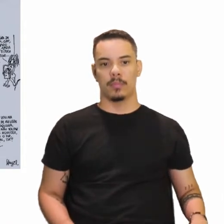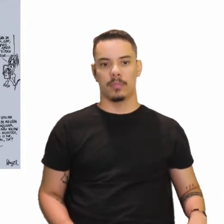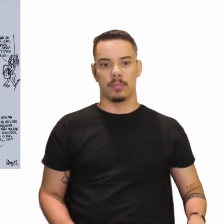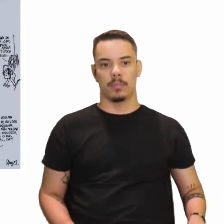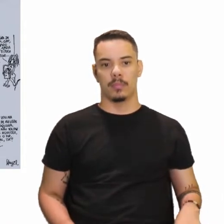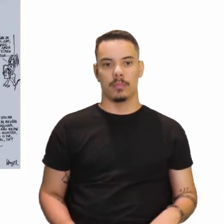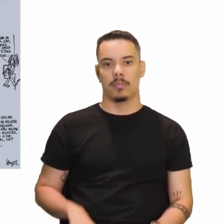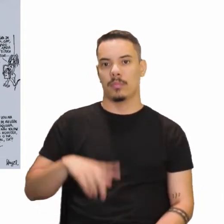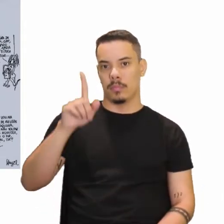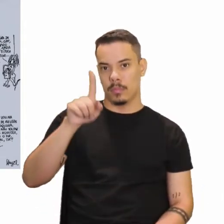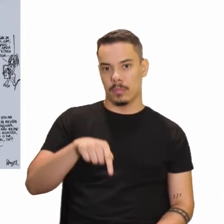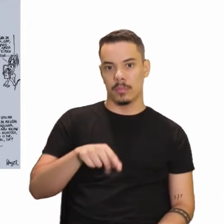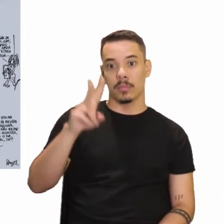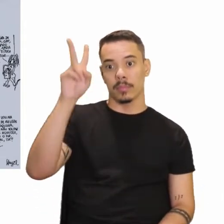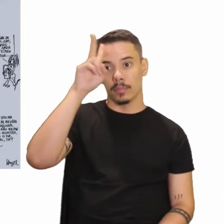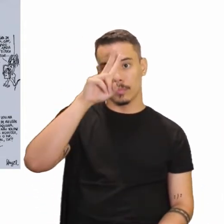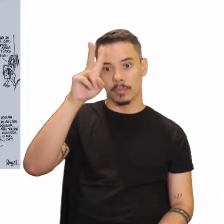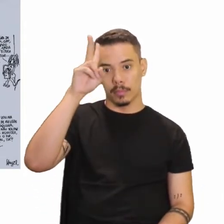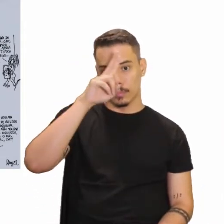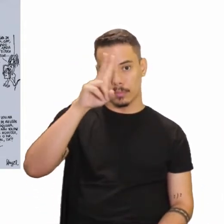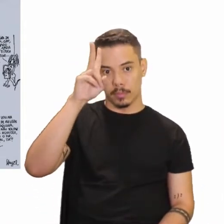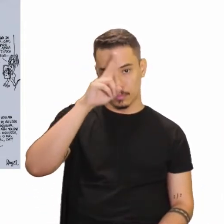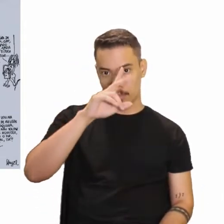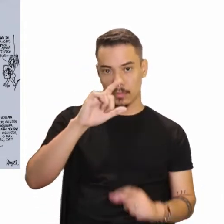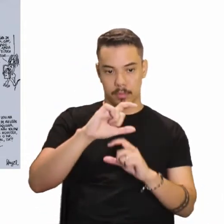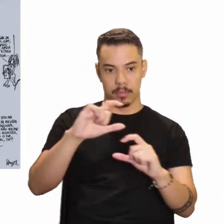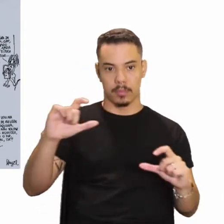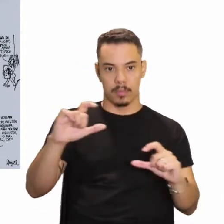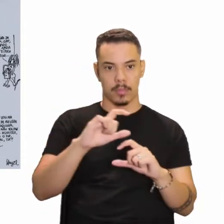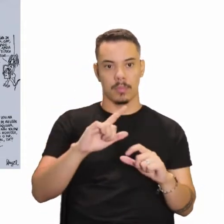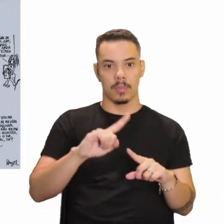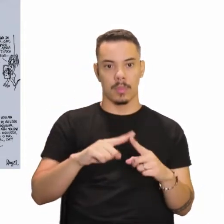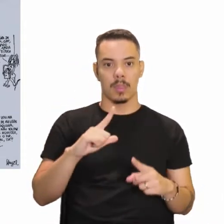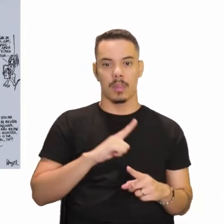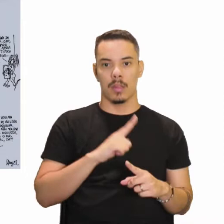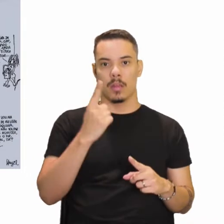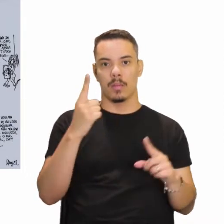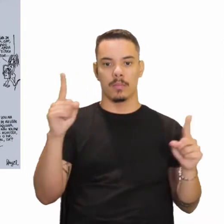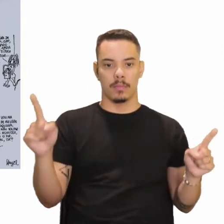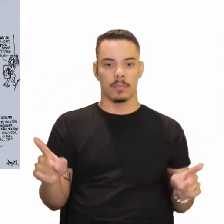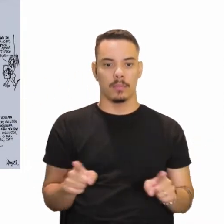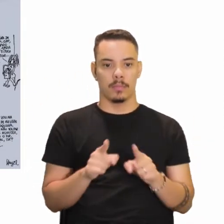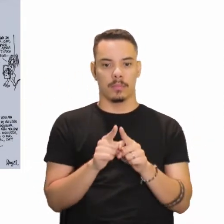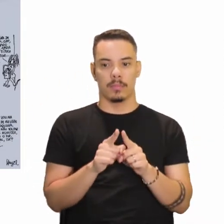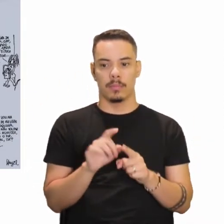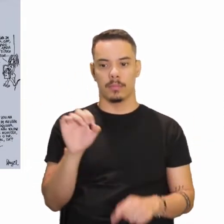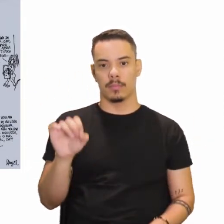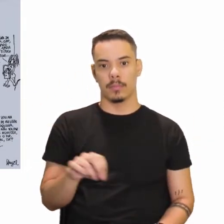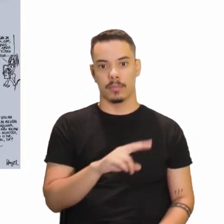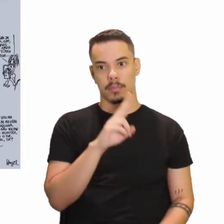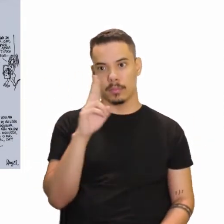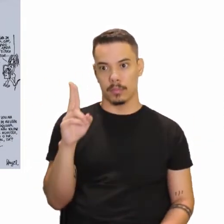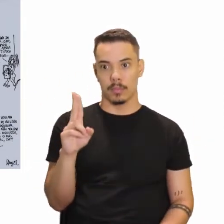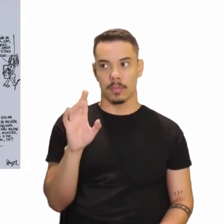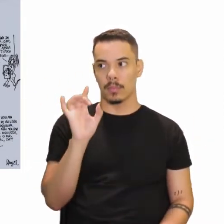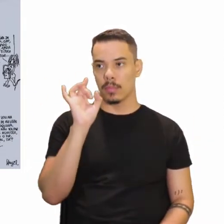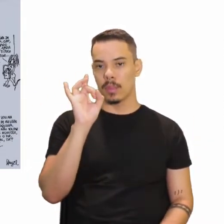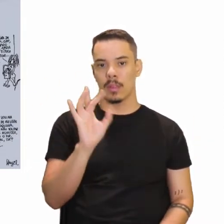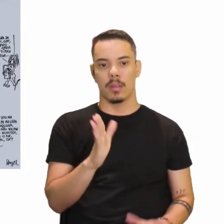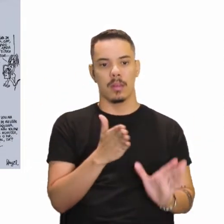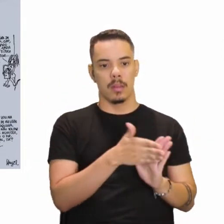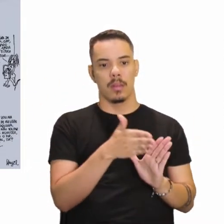uma história em quadrinhos com apenas uma cena ou uma pequena